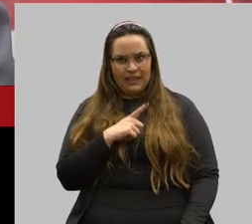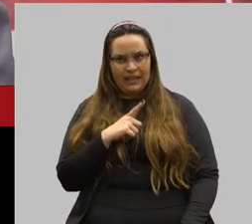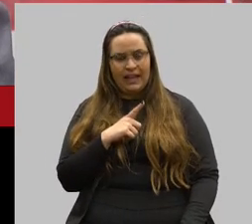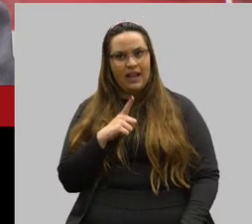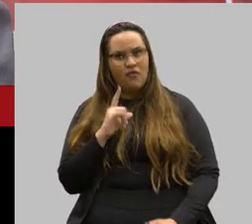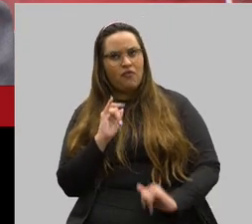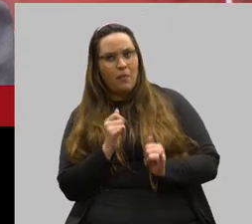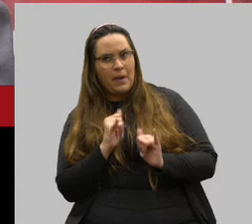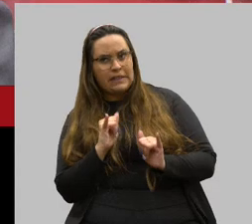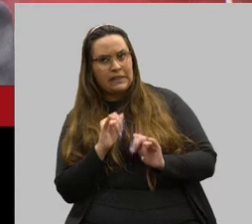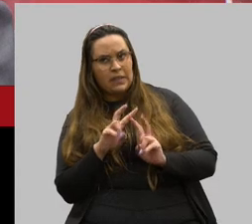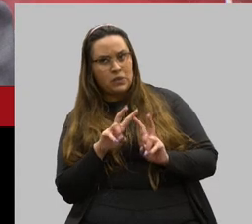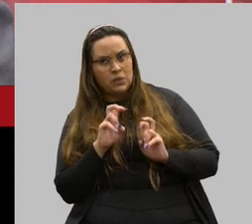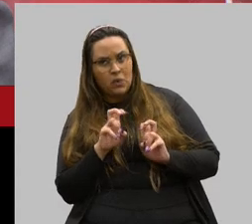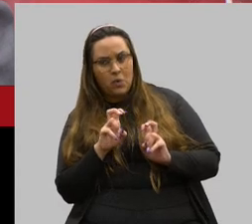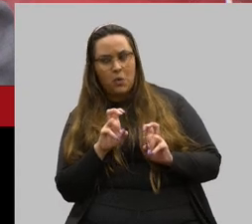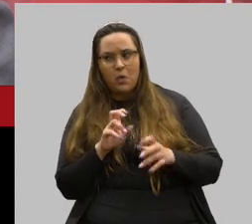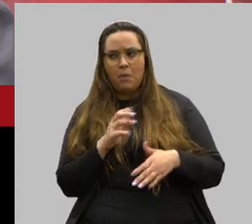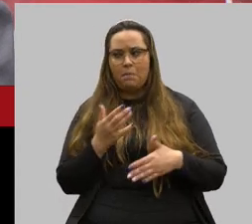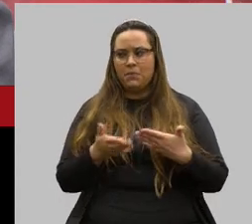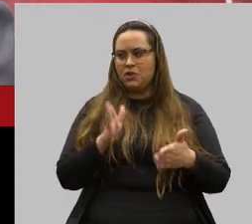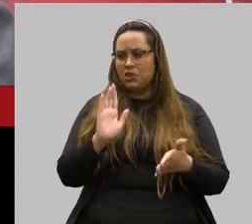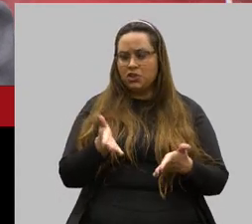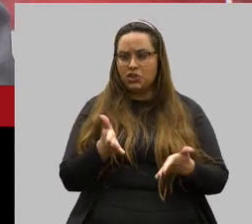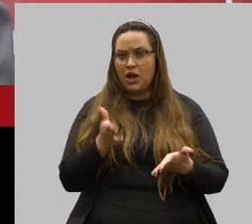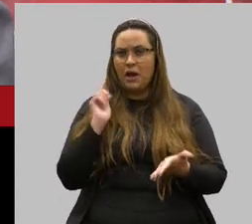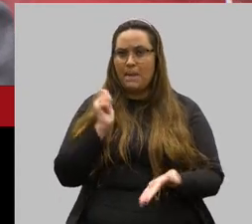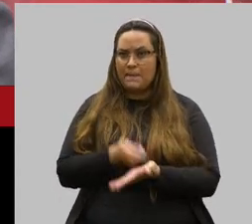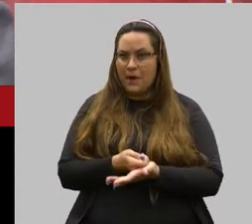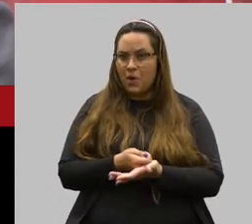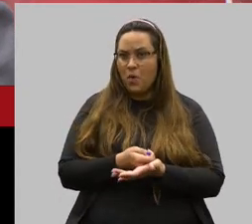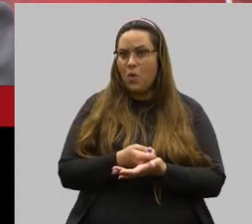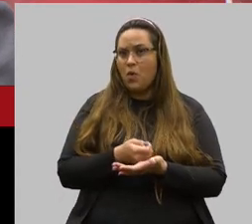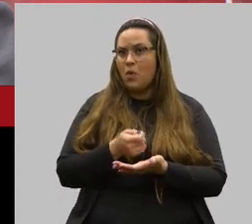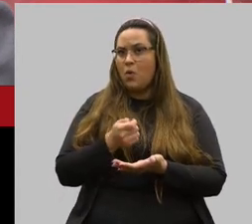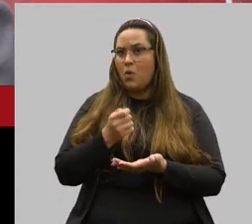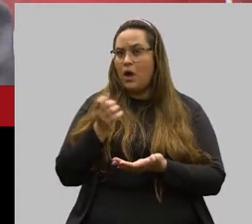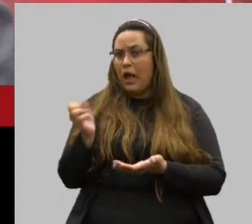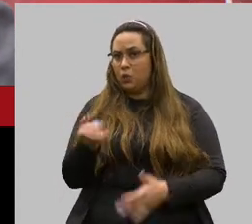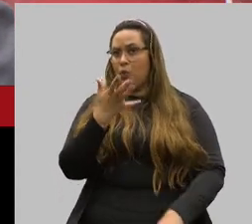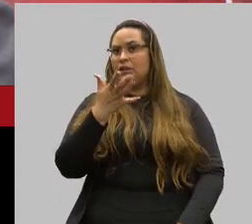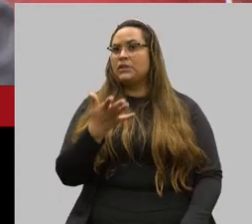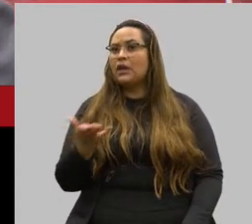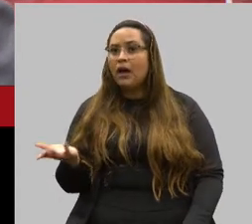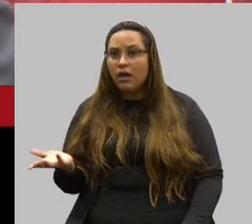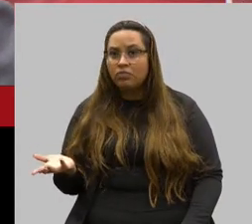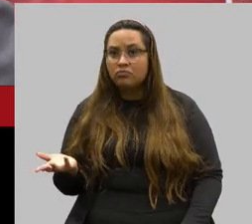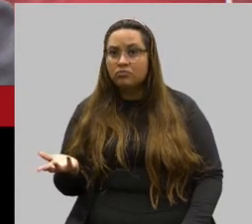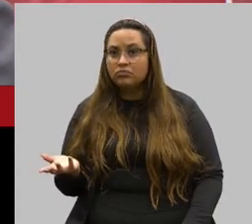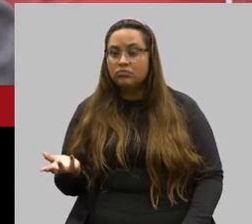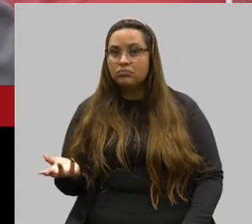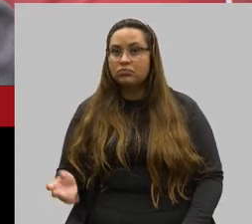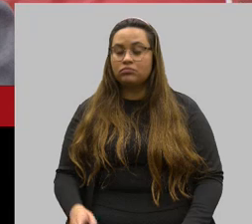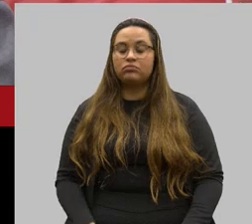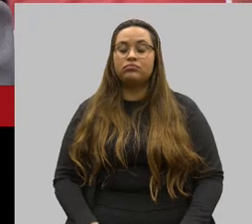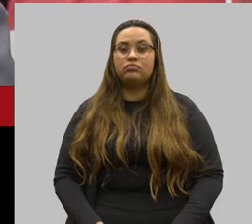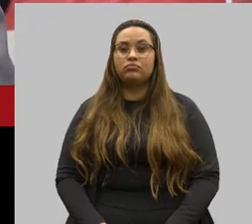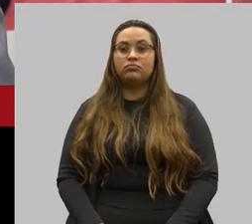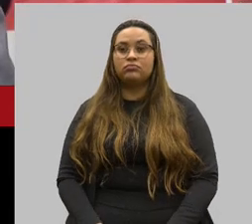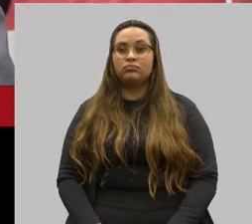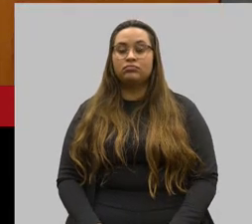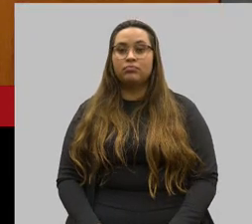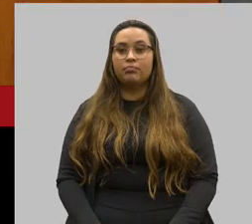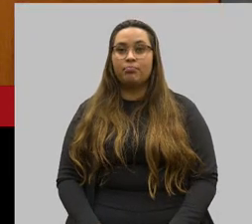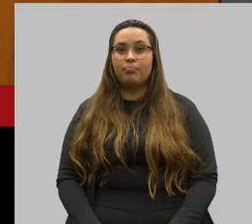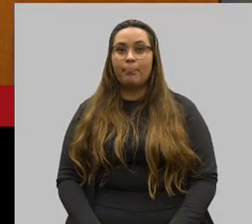informação nesse sentido se já passou a pagar atualizada a partir do momento da publicação e do direito que ele